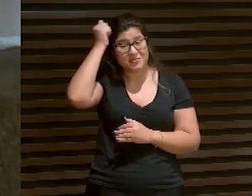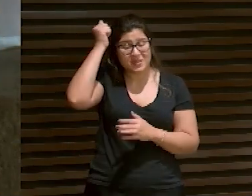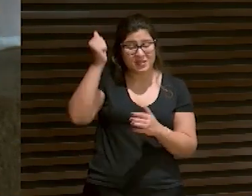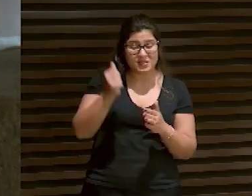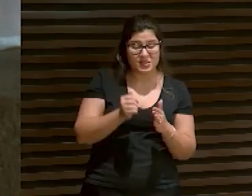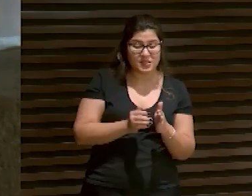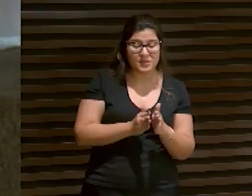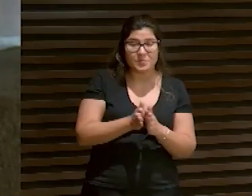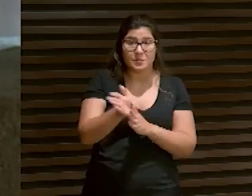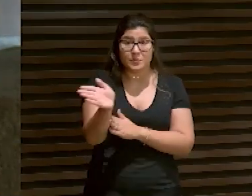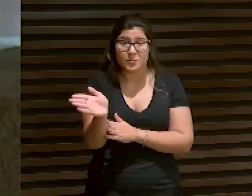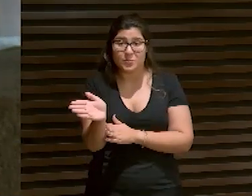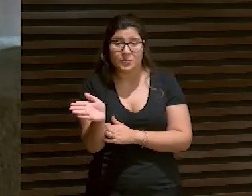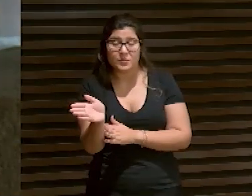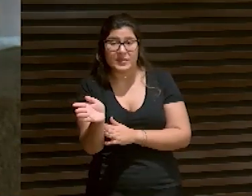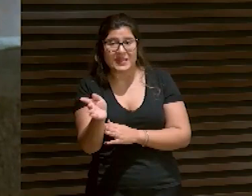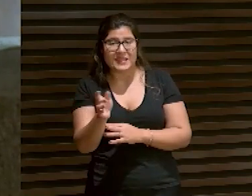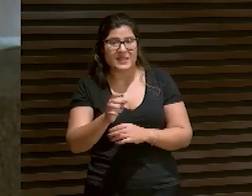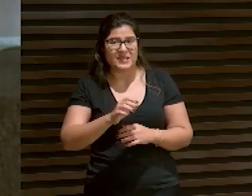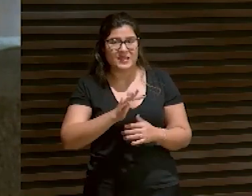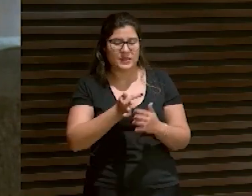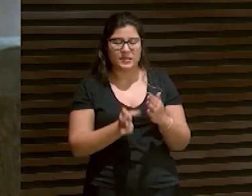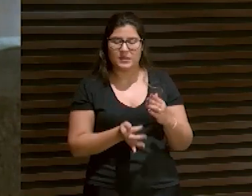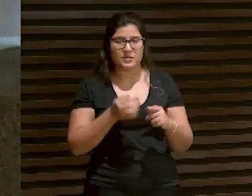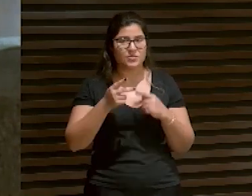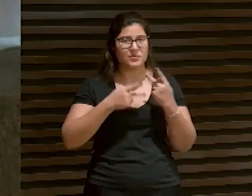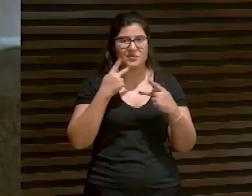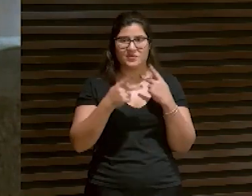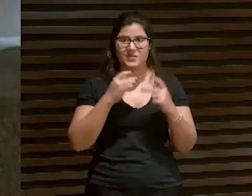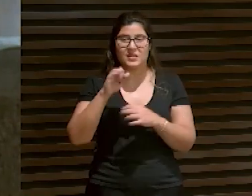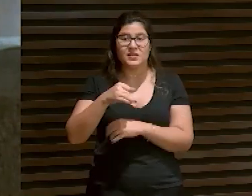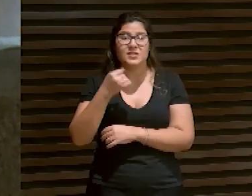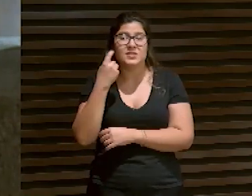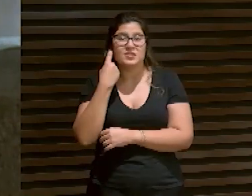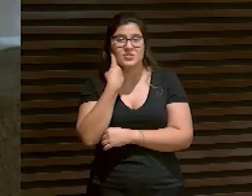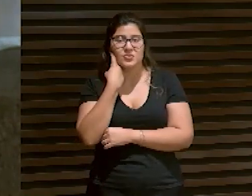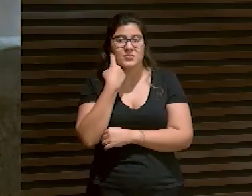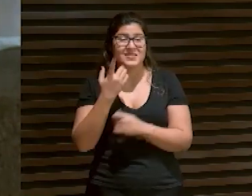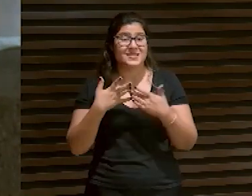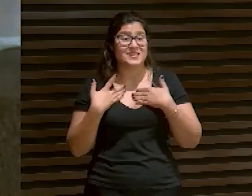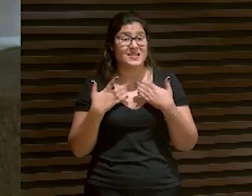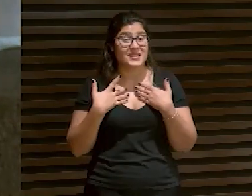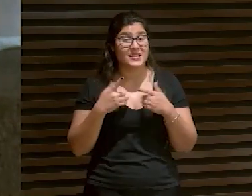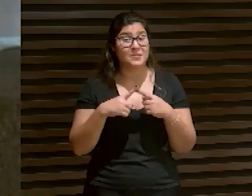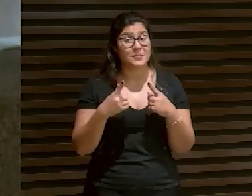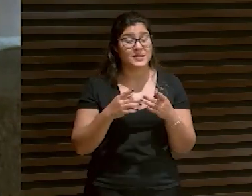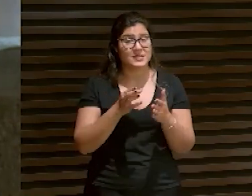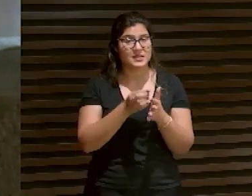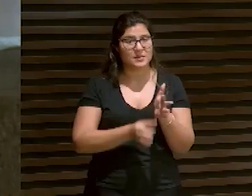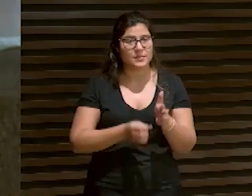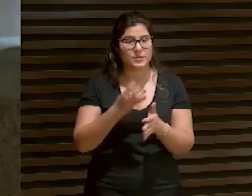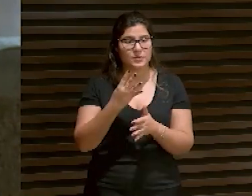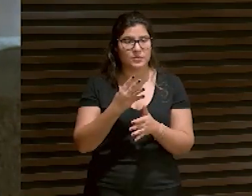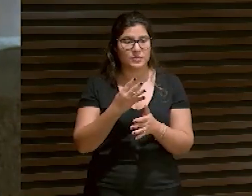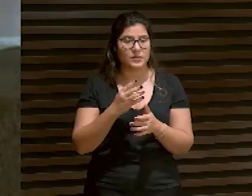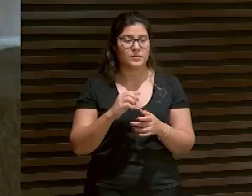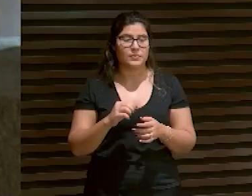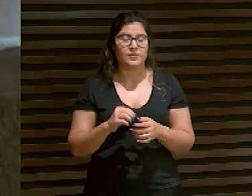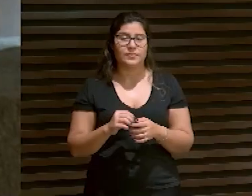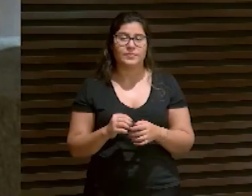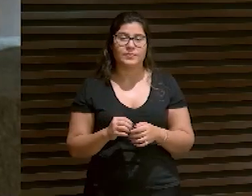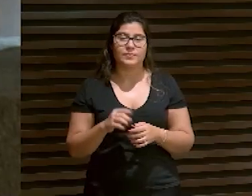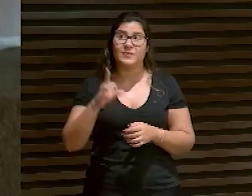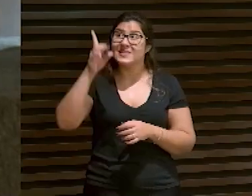o texto não fala que Jonas fica alegre. Mas no capítulo 4, quando Deus proporciona para Jonas uma